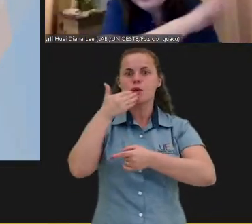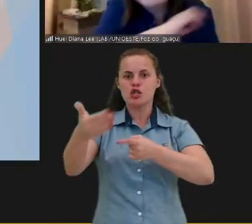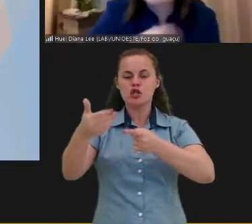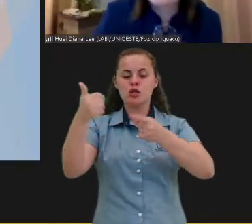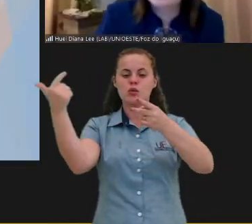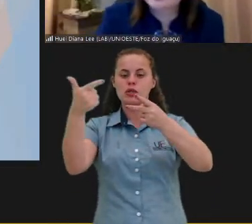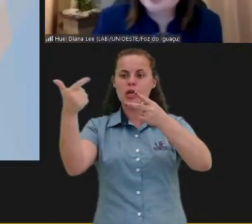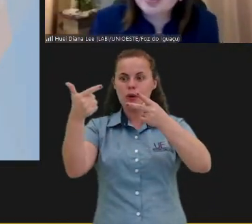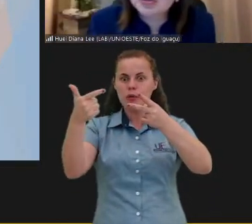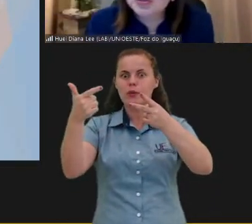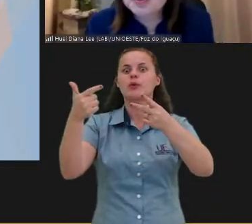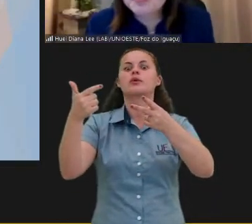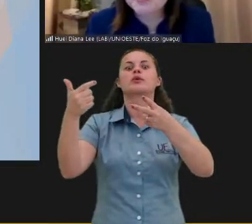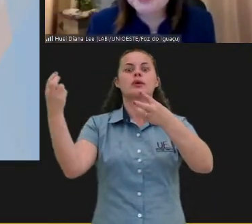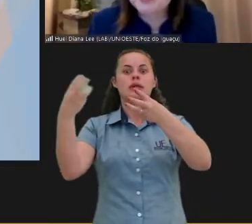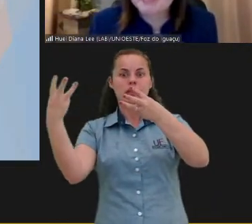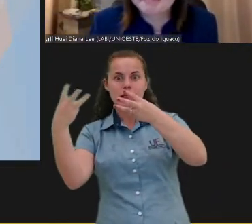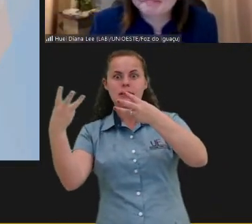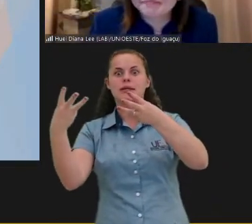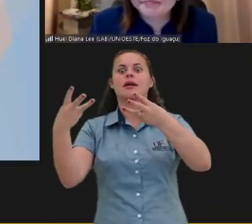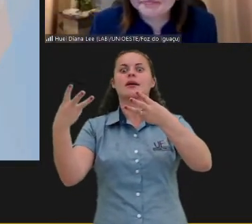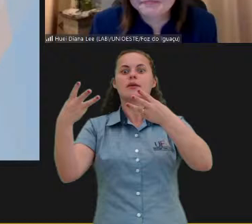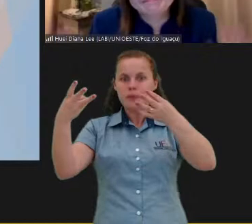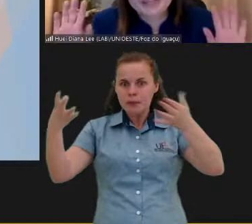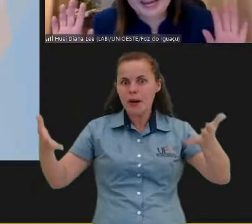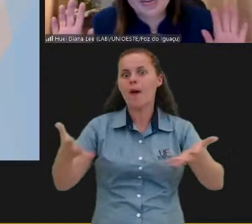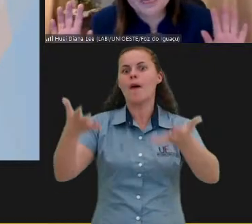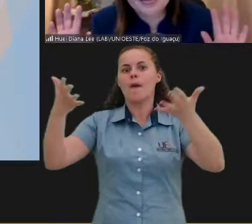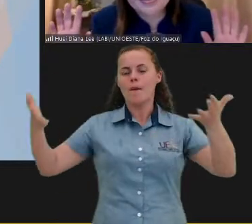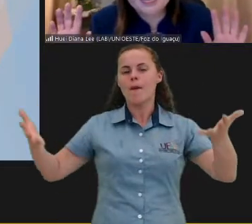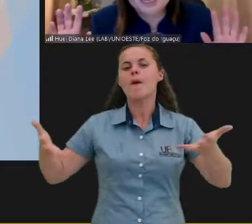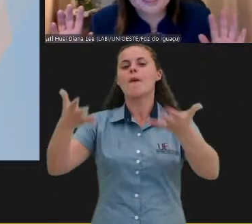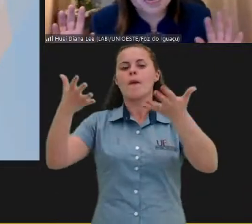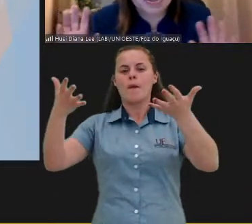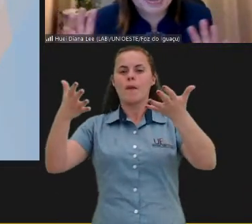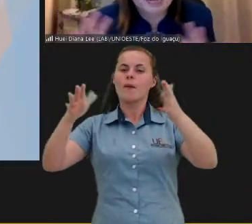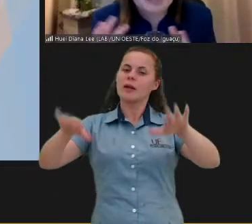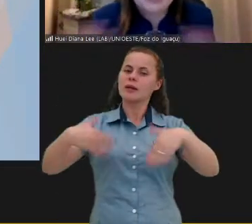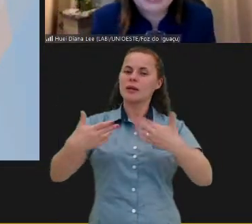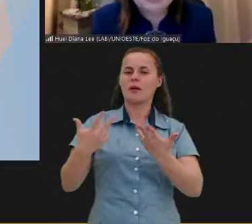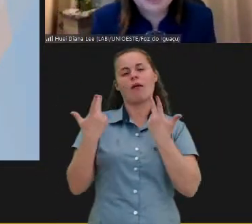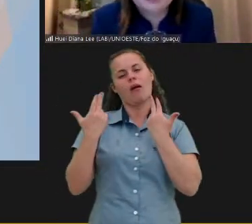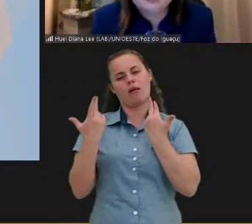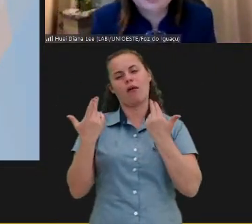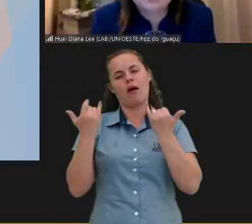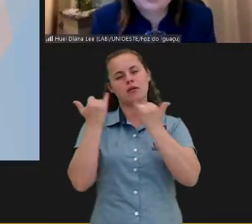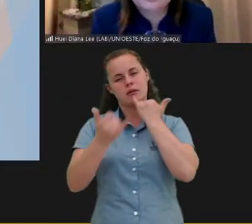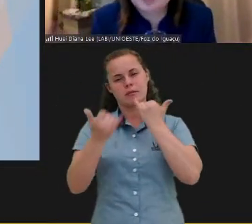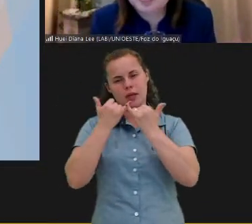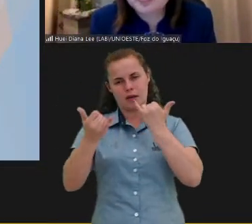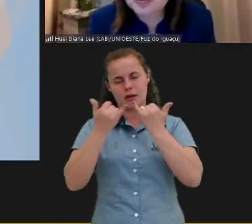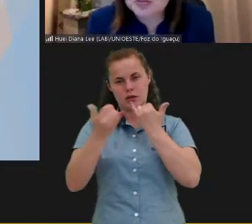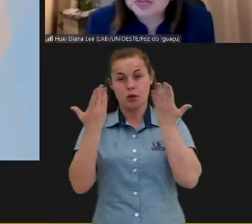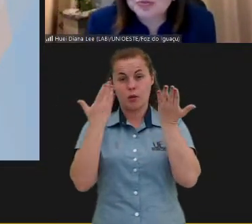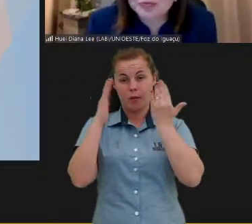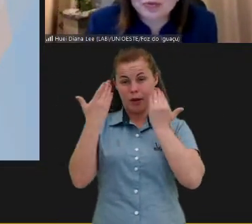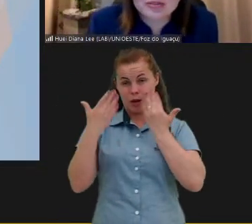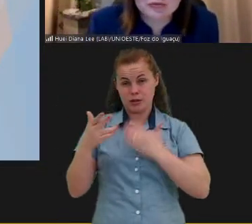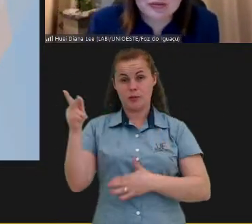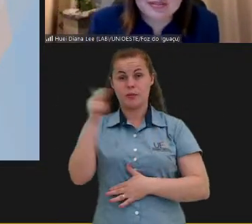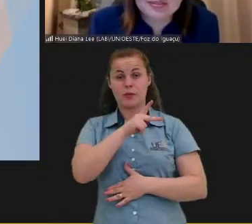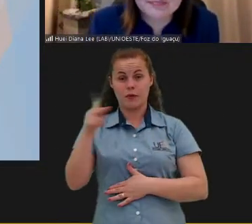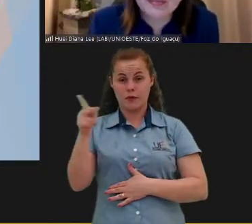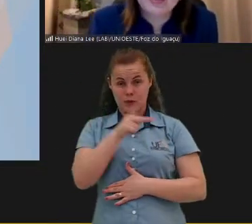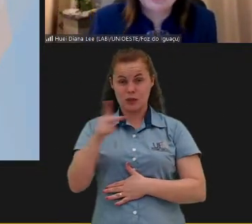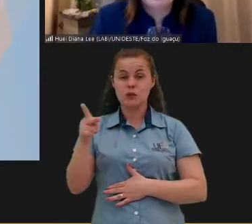sempre para retroceder os dois primeiros, não é? É algo nesse sentido. Eu achei maravilhosa essa comparação que o professor Stuart